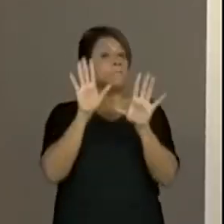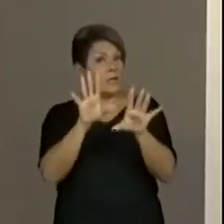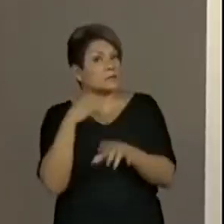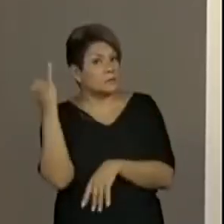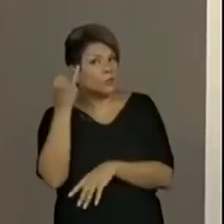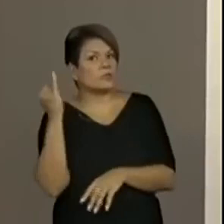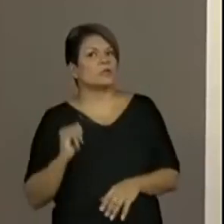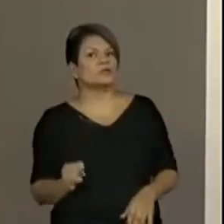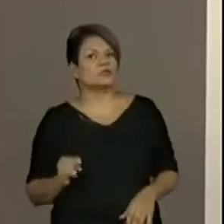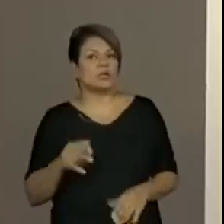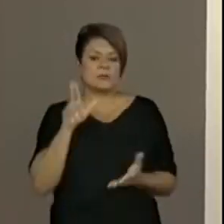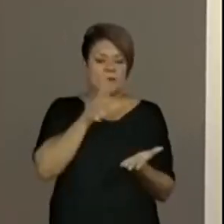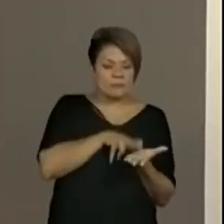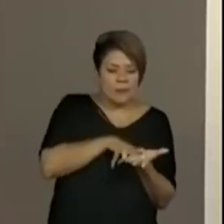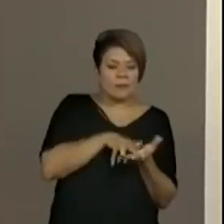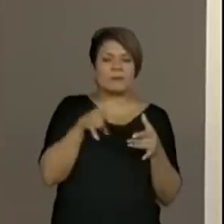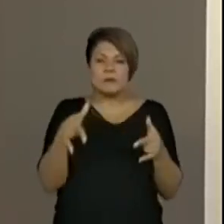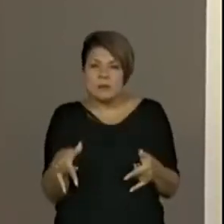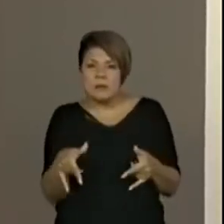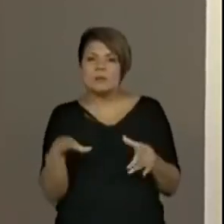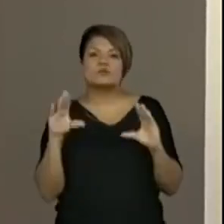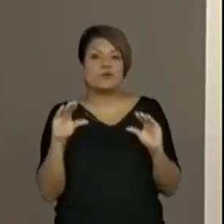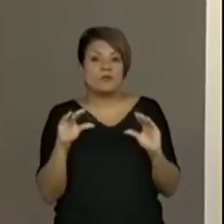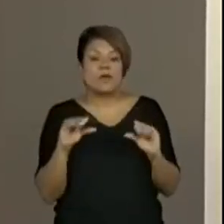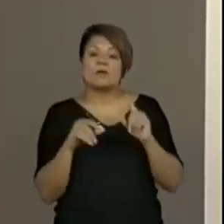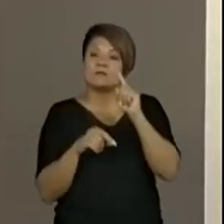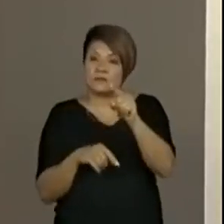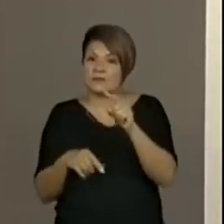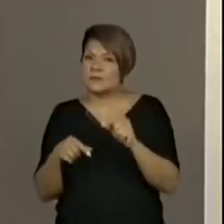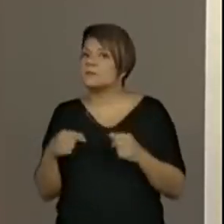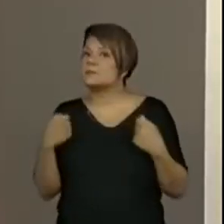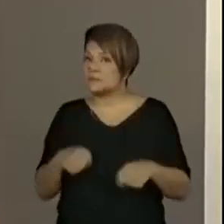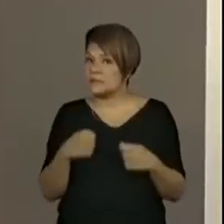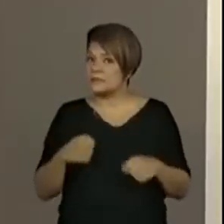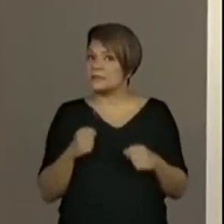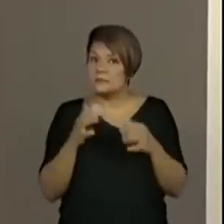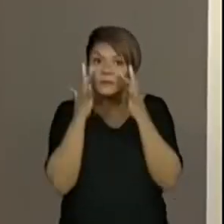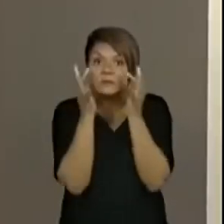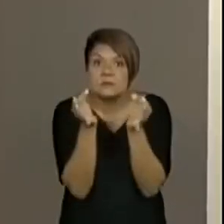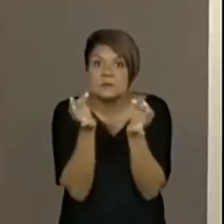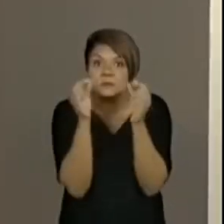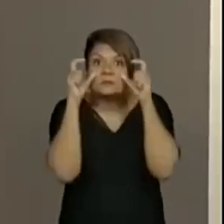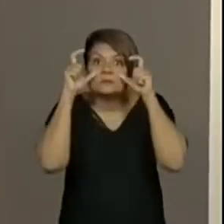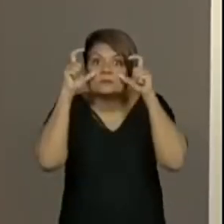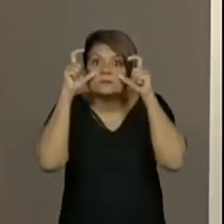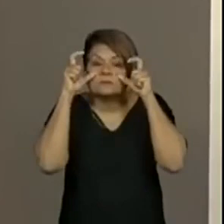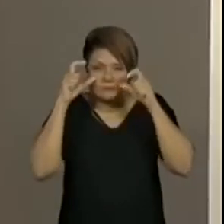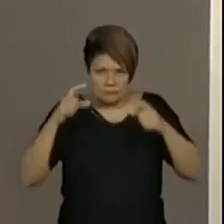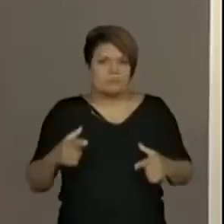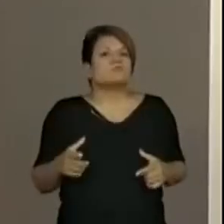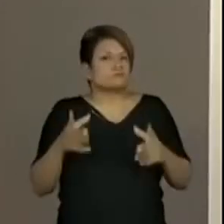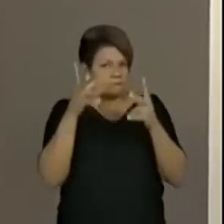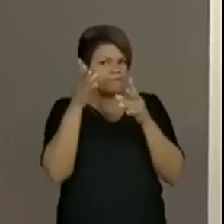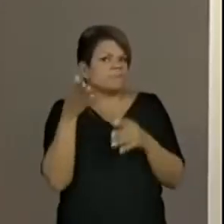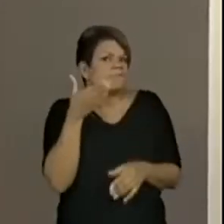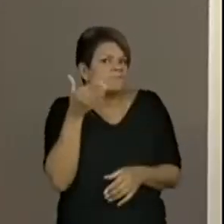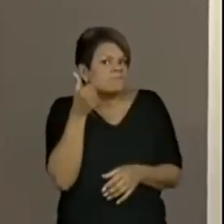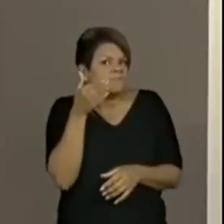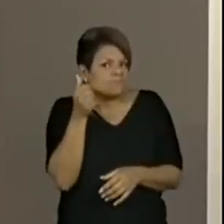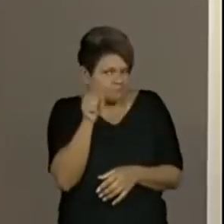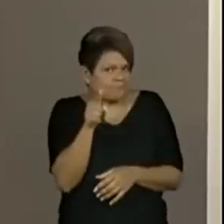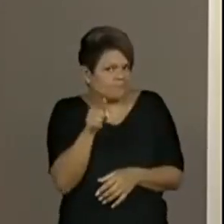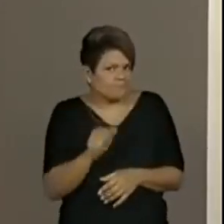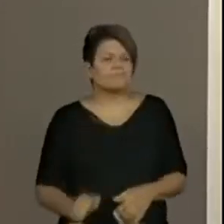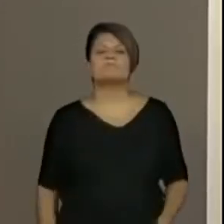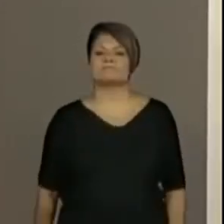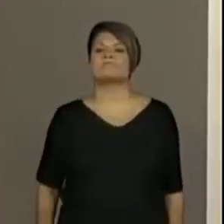importante, deitadinho na cama, no sofá, que vocês permitam-se a prestar atenção e aí assimilando o que a gente está mostrando para vocês,